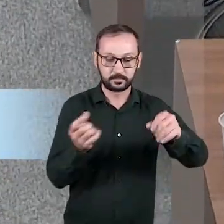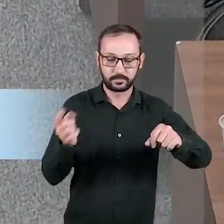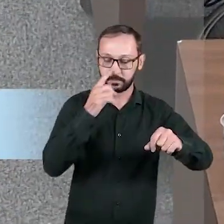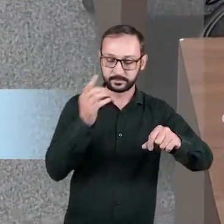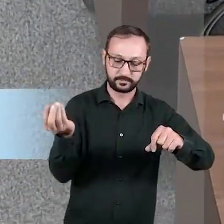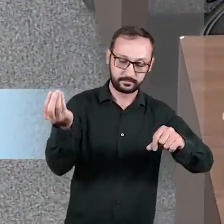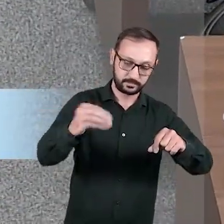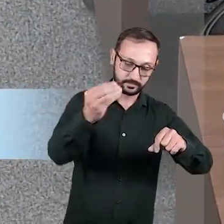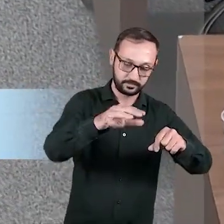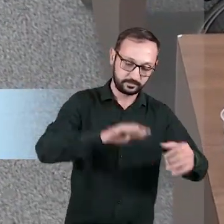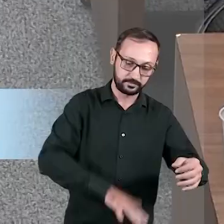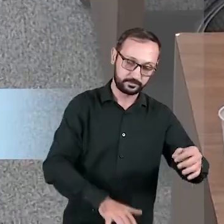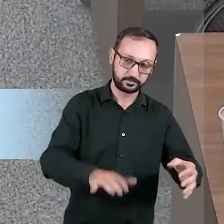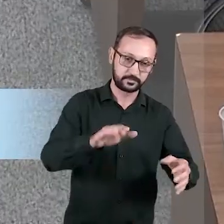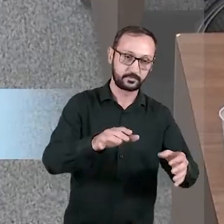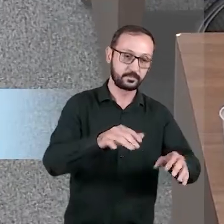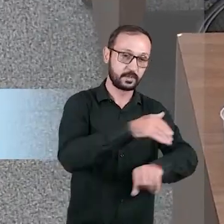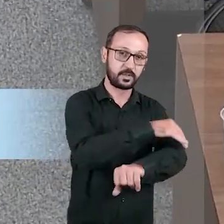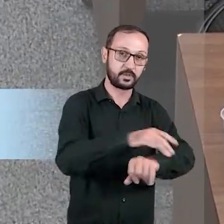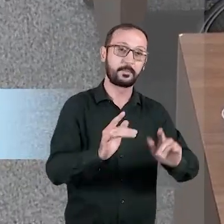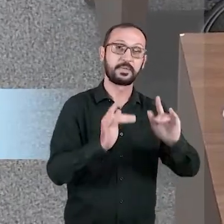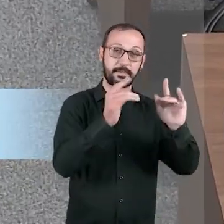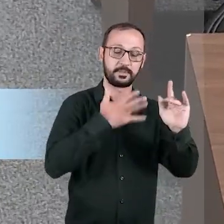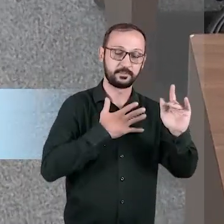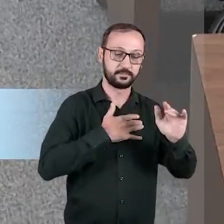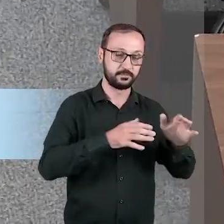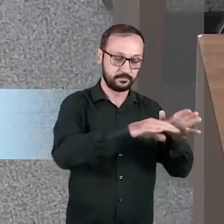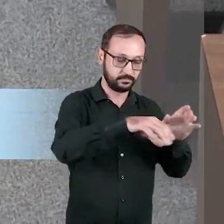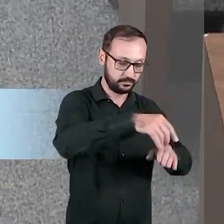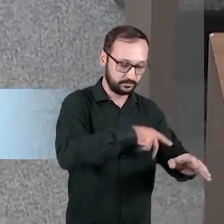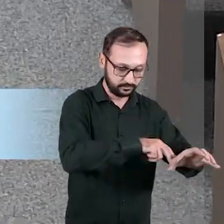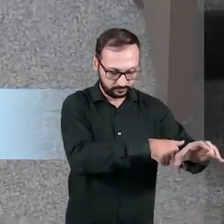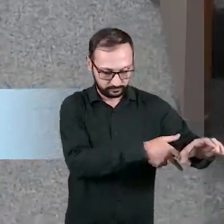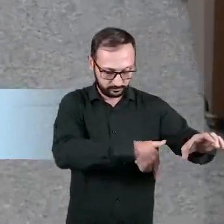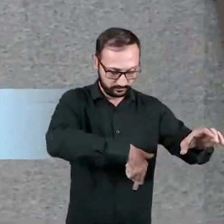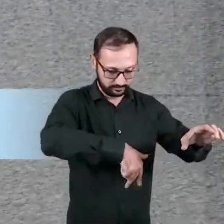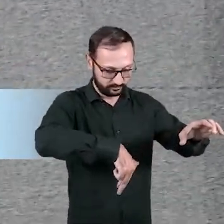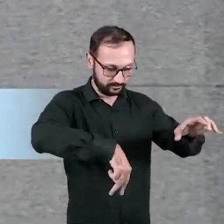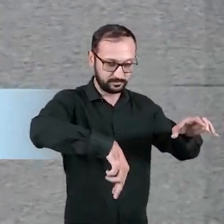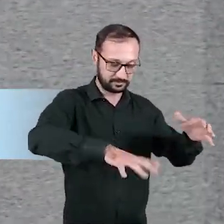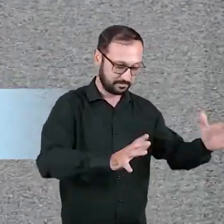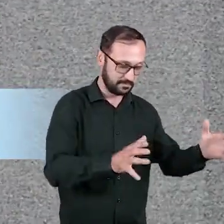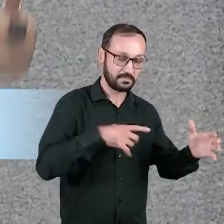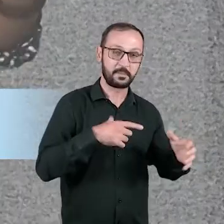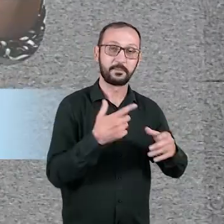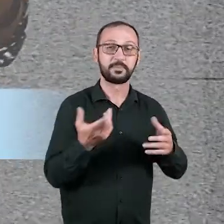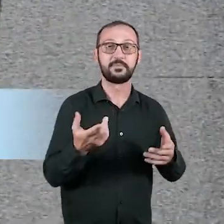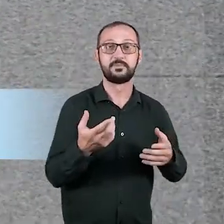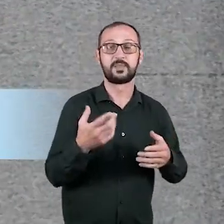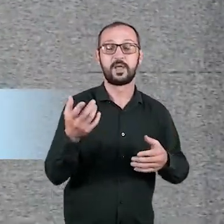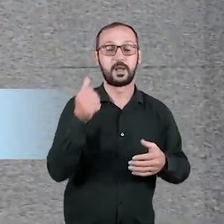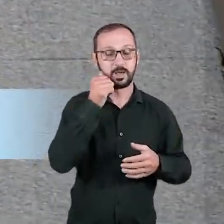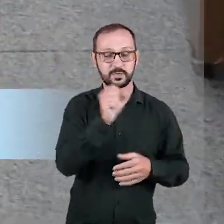Colocou as coisas da mãe tudo dentro da caixa de fogão, colocou no corredor do apartamento dela. O marido disse que tinha que passar de lado assim. Eu falei assim: se a